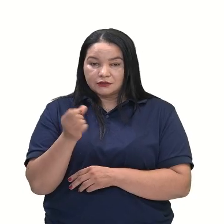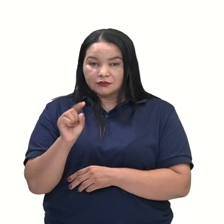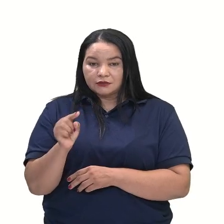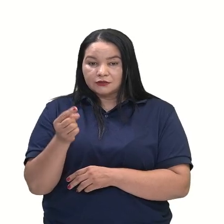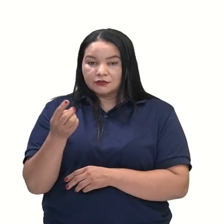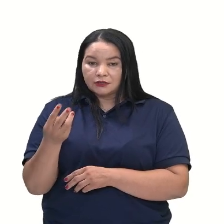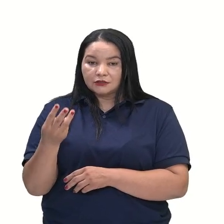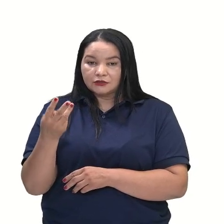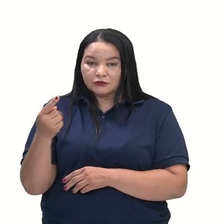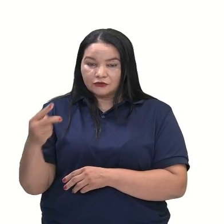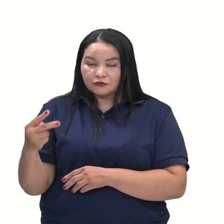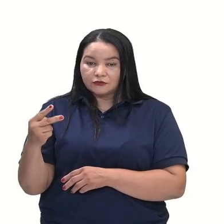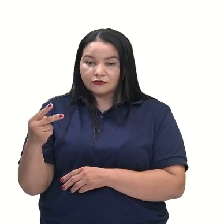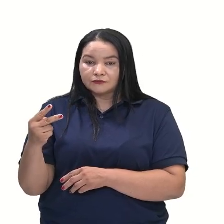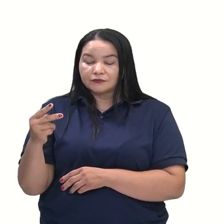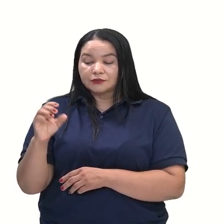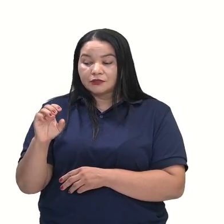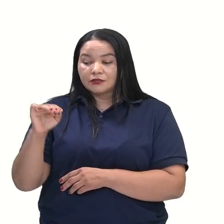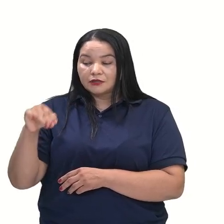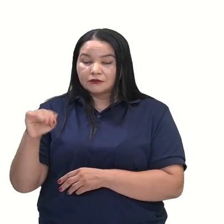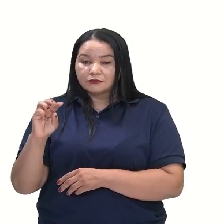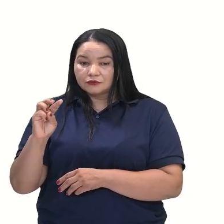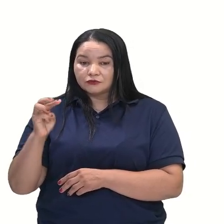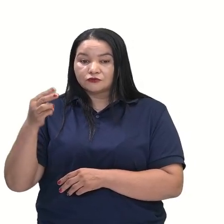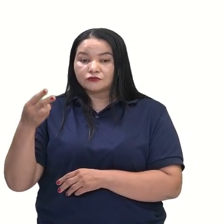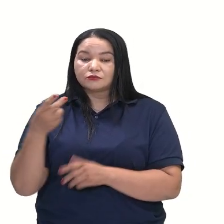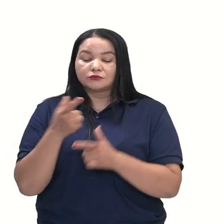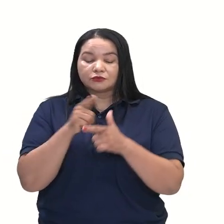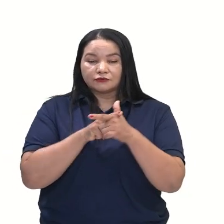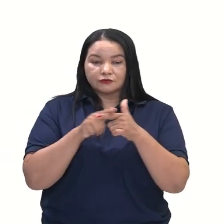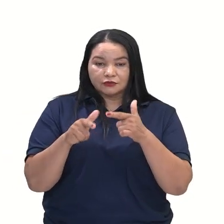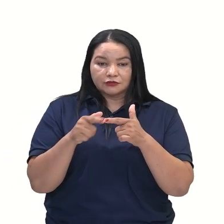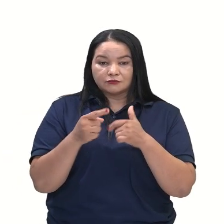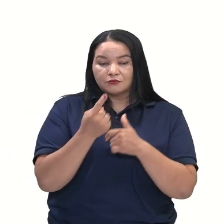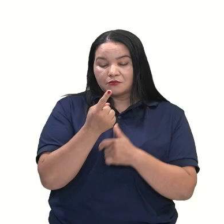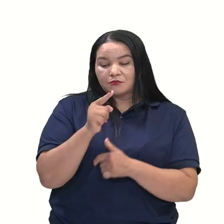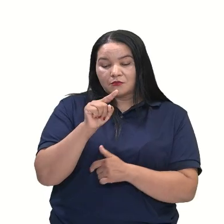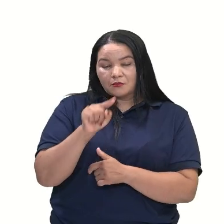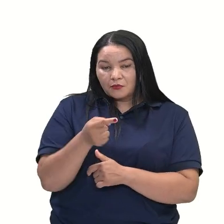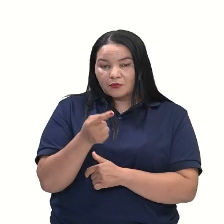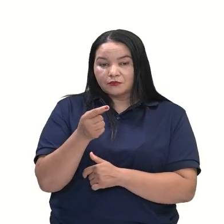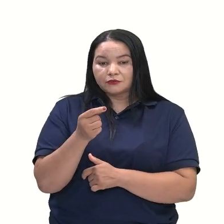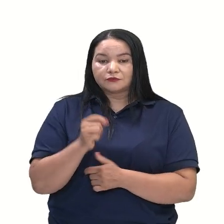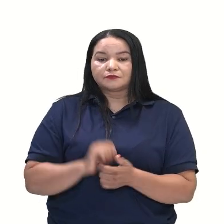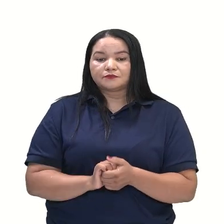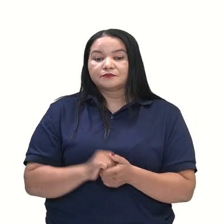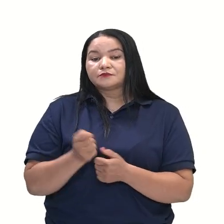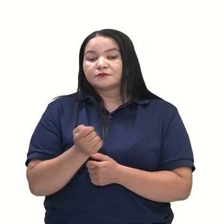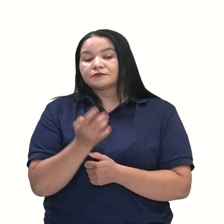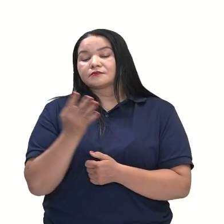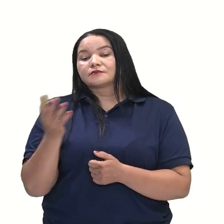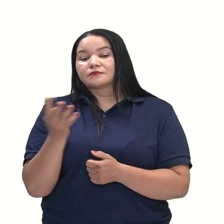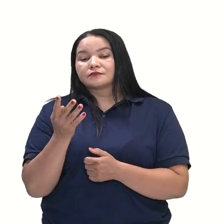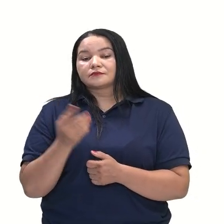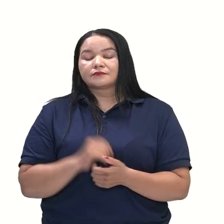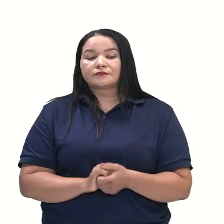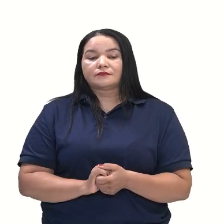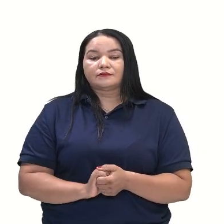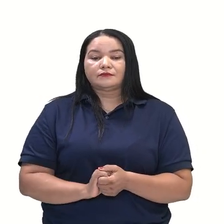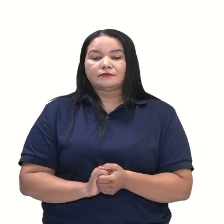1.846,32 centímetros cúbicos, e nós vamos dividir por 1000. O resultado encontrado é